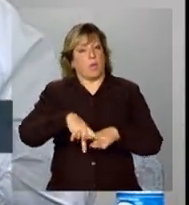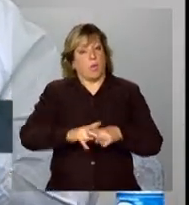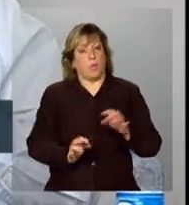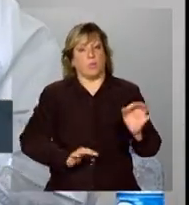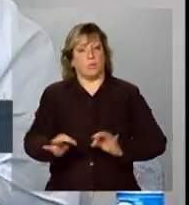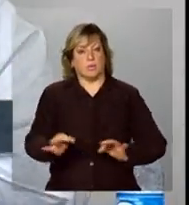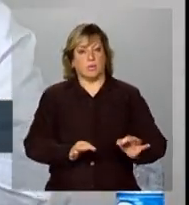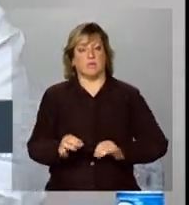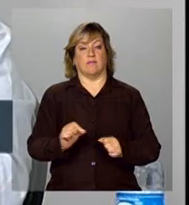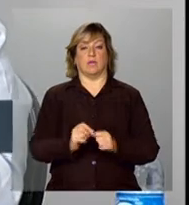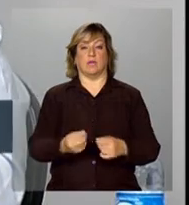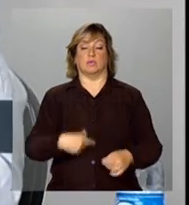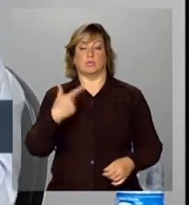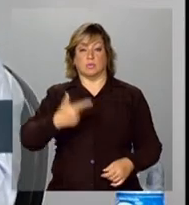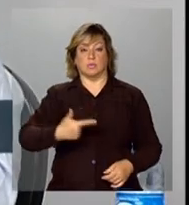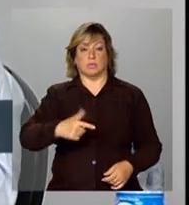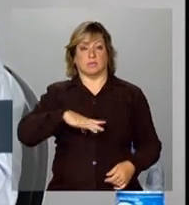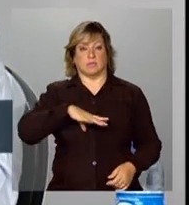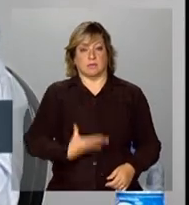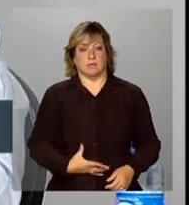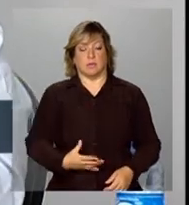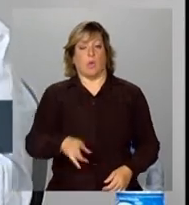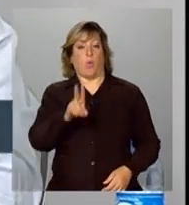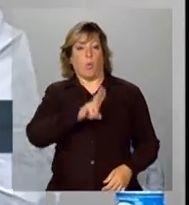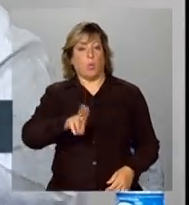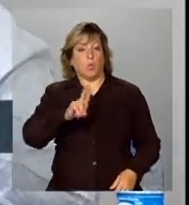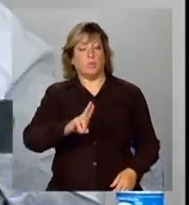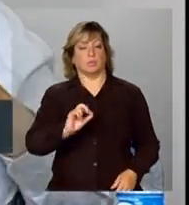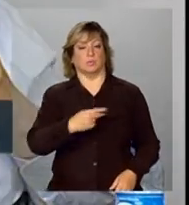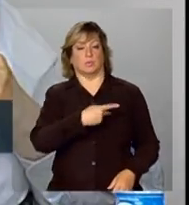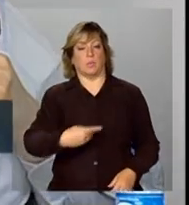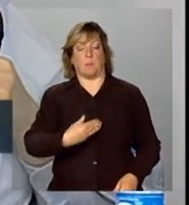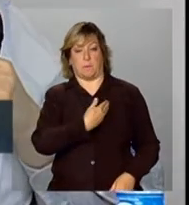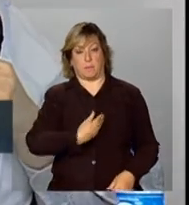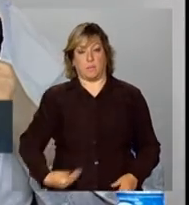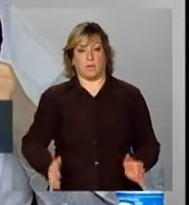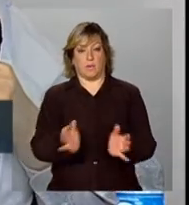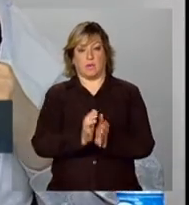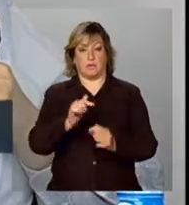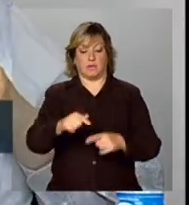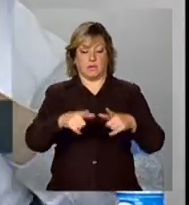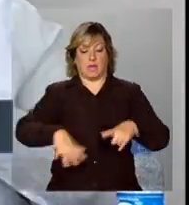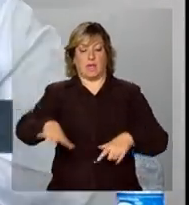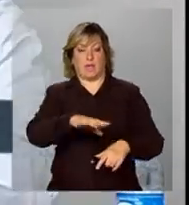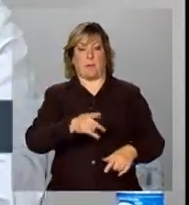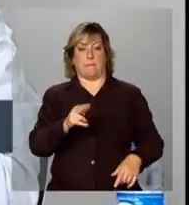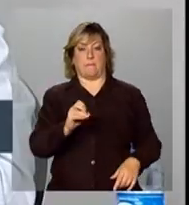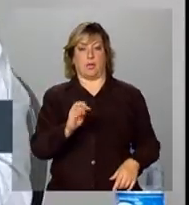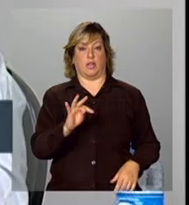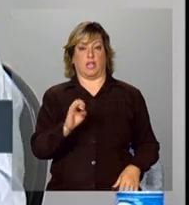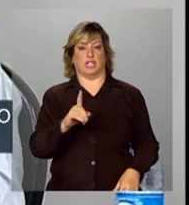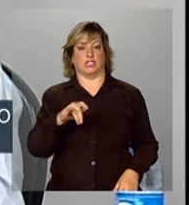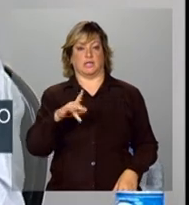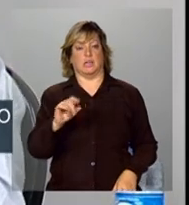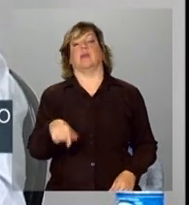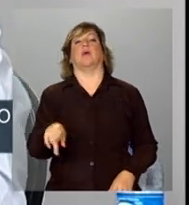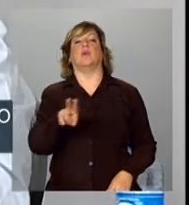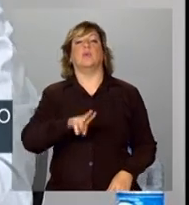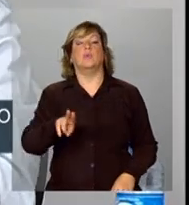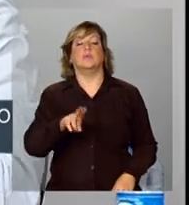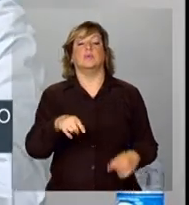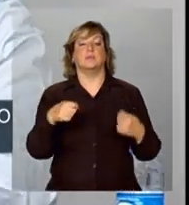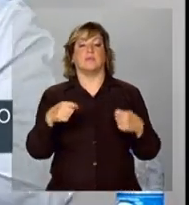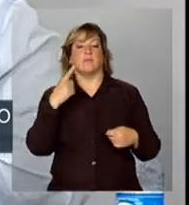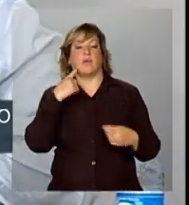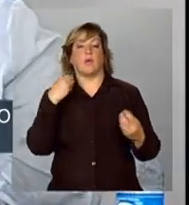fato, dar o segundo desafio, uso público às áreas protegidas. Só protege quem conhece. O uso pode ser, deve ser para a ciência, para